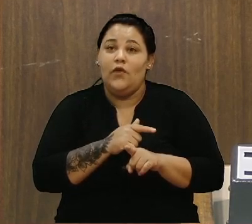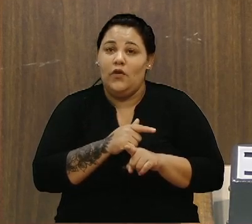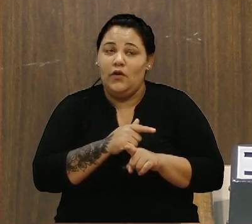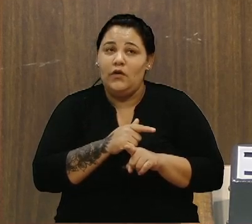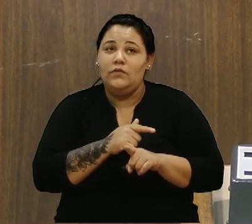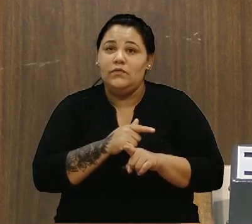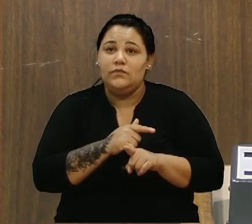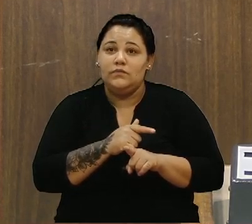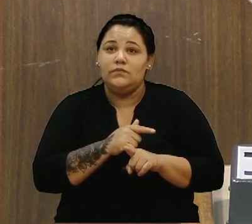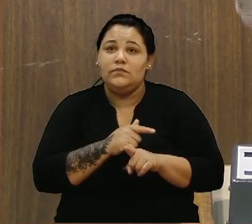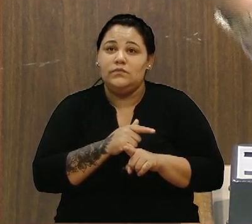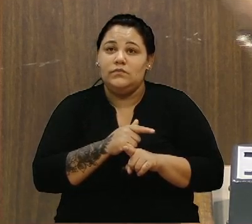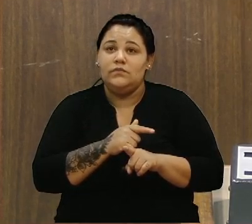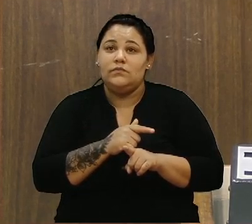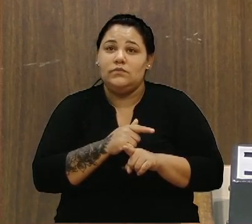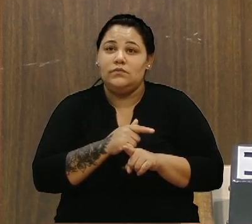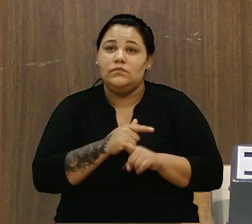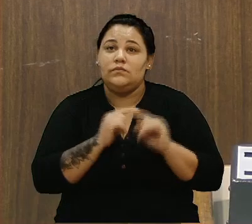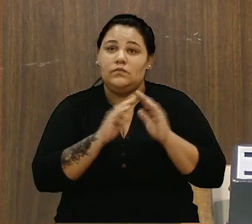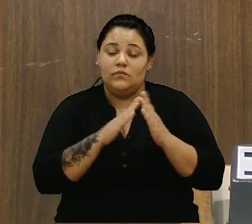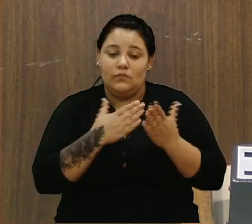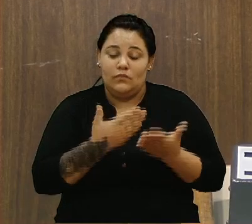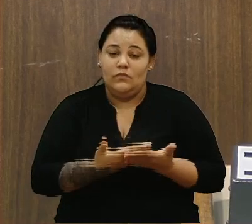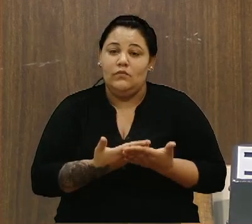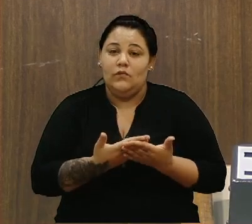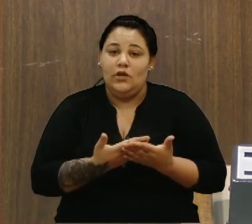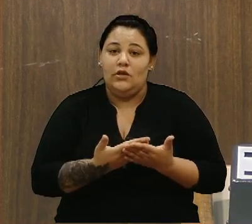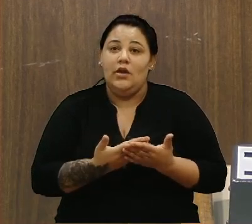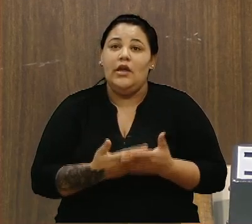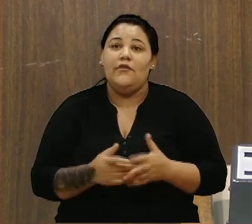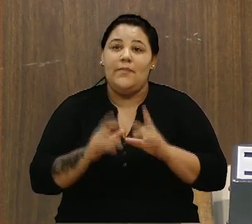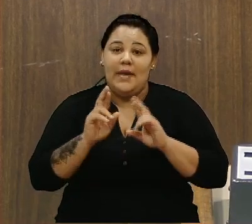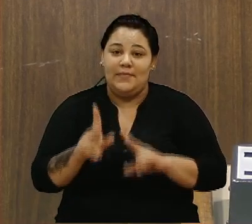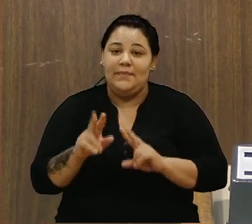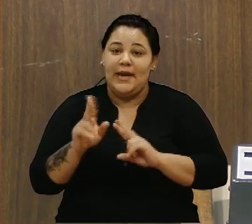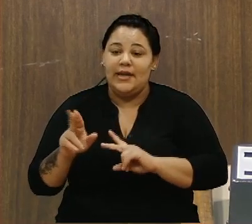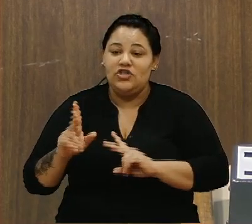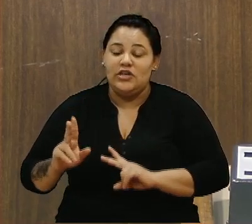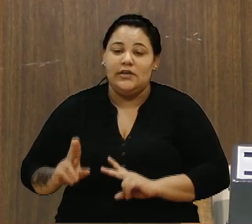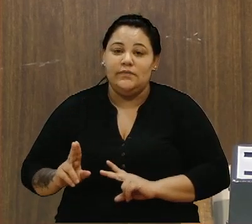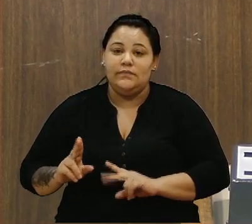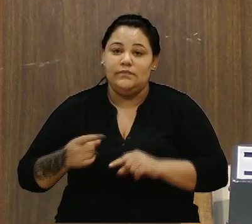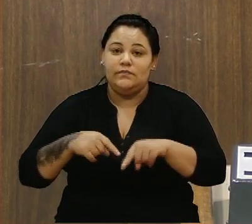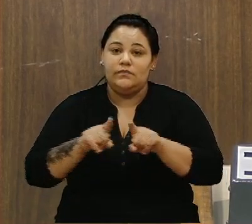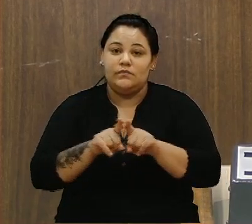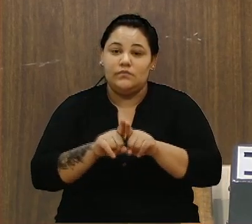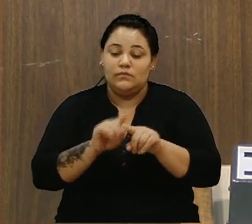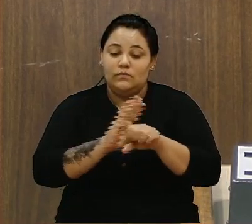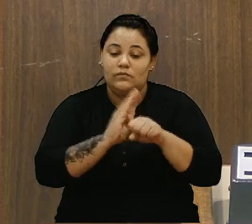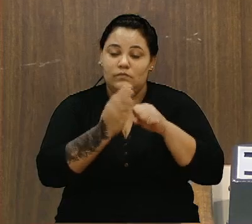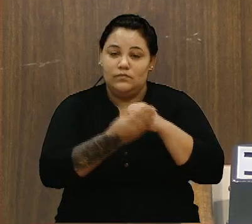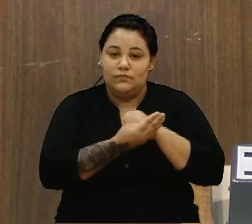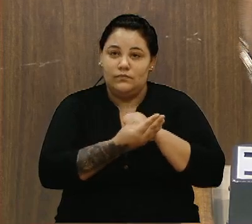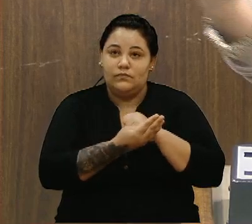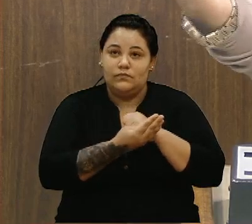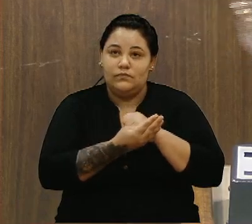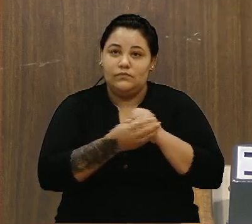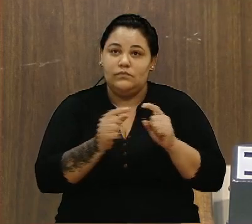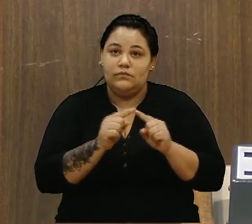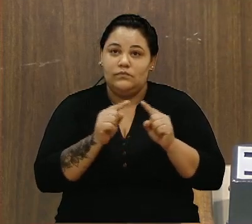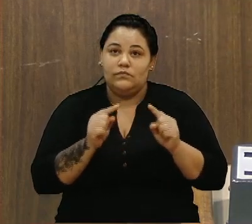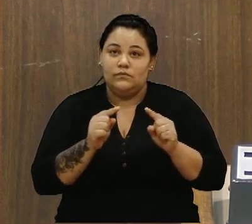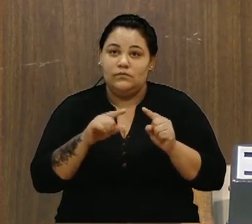irmãs, sim. Em escolas diferentes. E às vezes é no mesmo bairro, mas quando tem